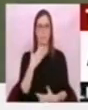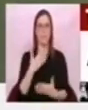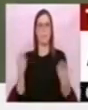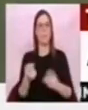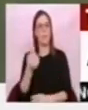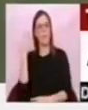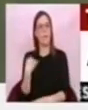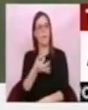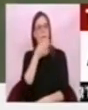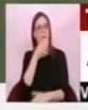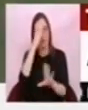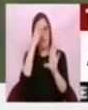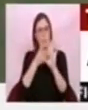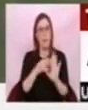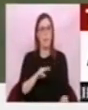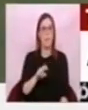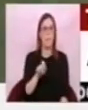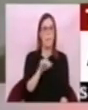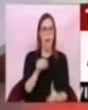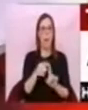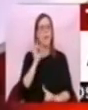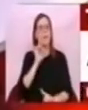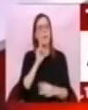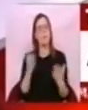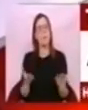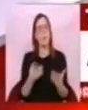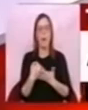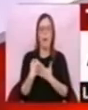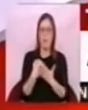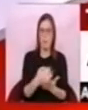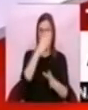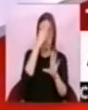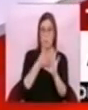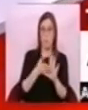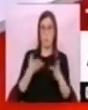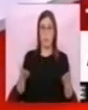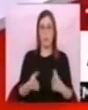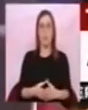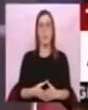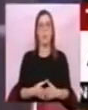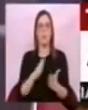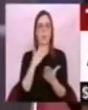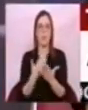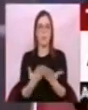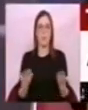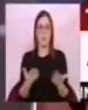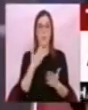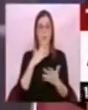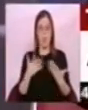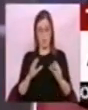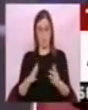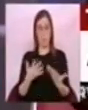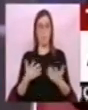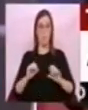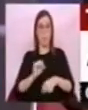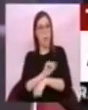Há pouco estávamos a falar aqui com o psicólogo Mauro Paulino sobre a importância do apoio psicológico que é dado, pelo menos